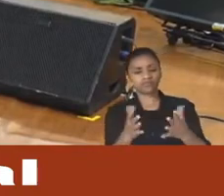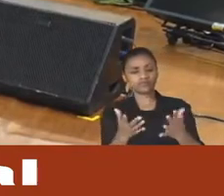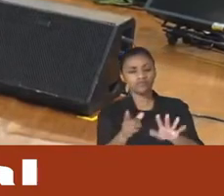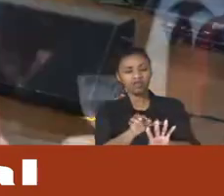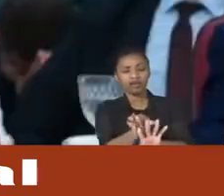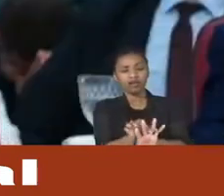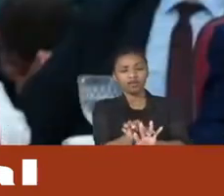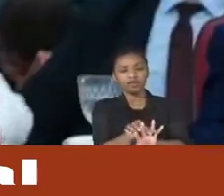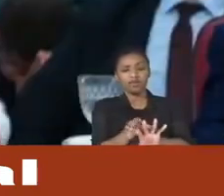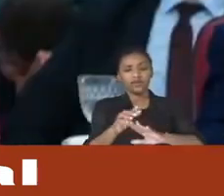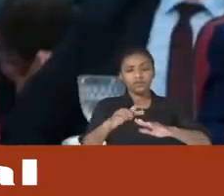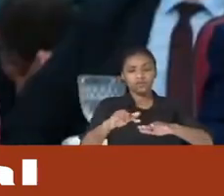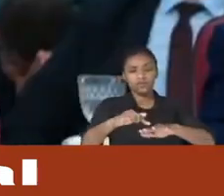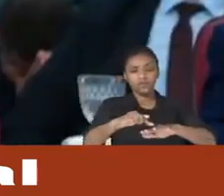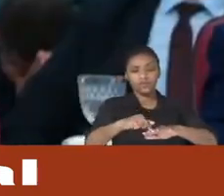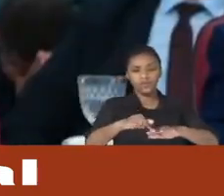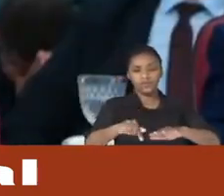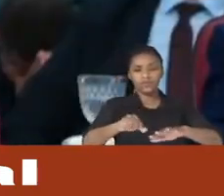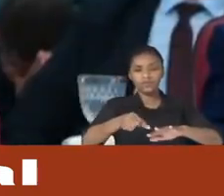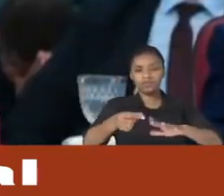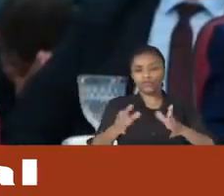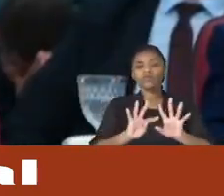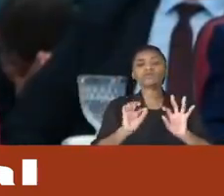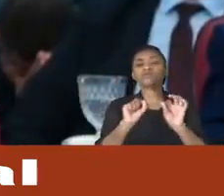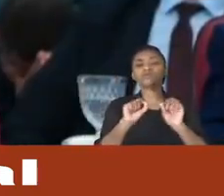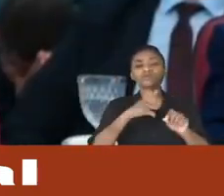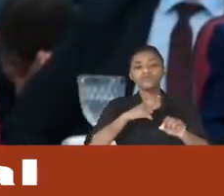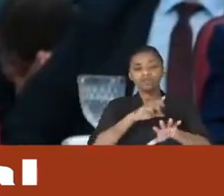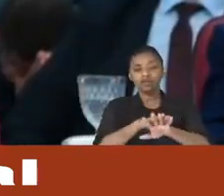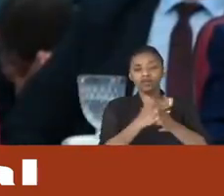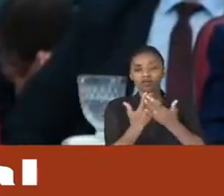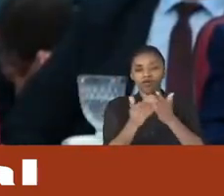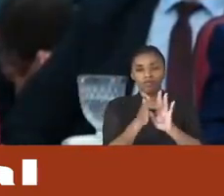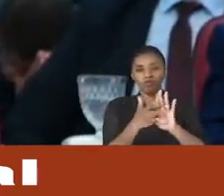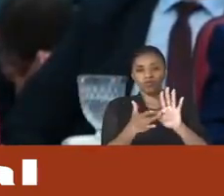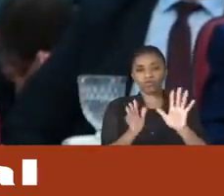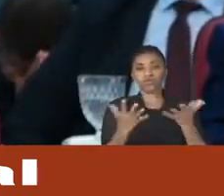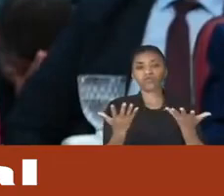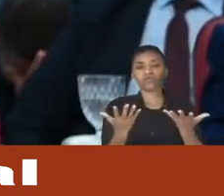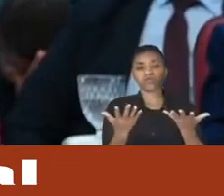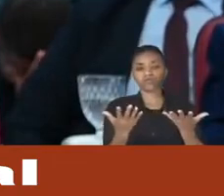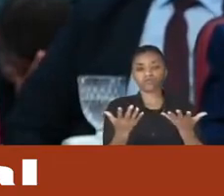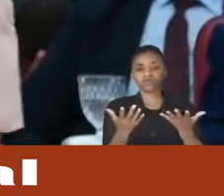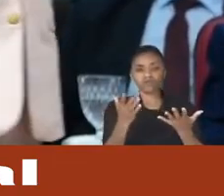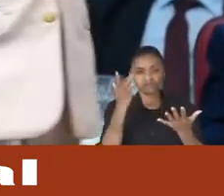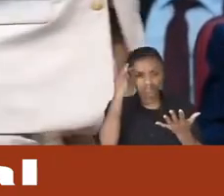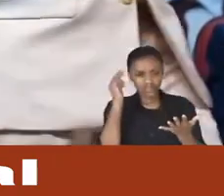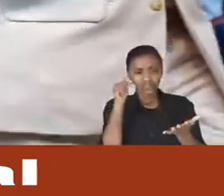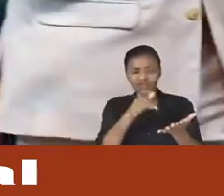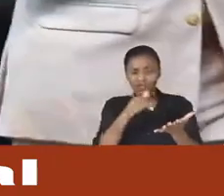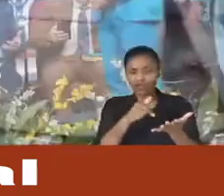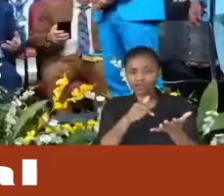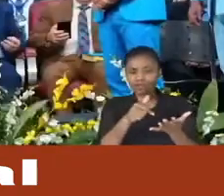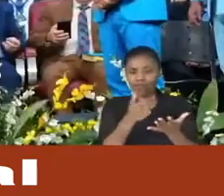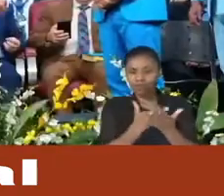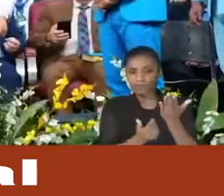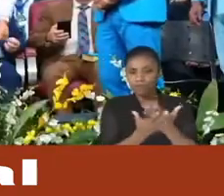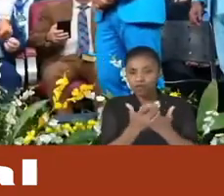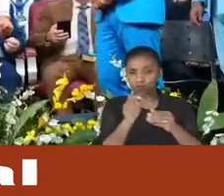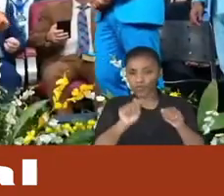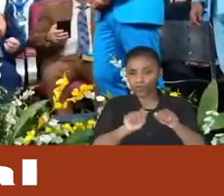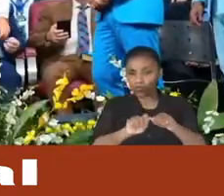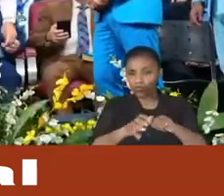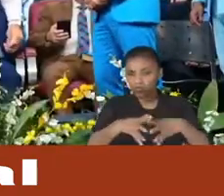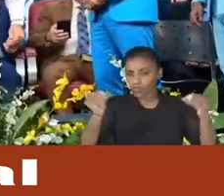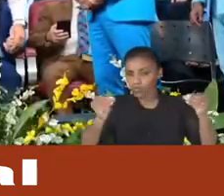Anéis, esmalte, unha encravada, calos. Você acha mesmo que é essa mão que cura alguém?